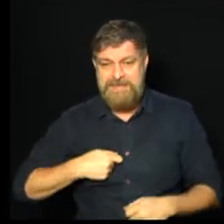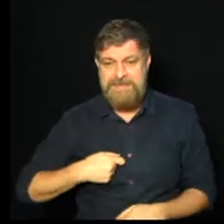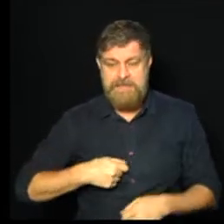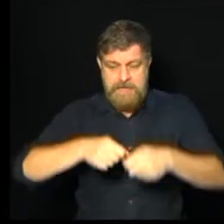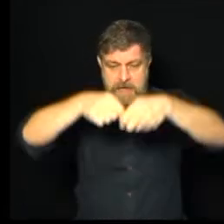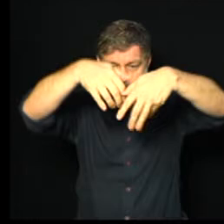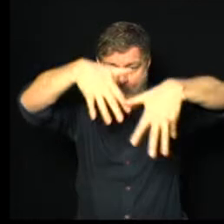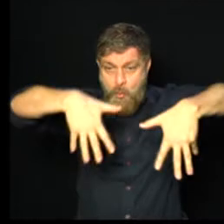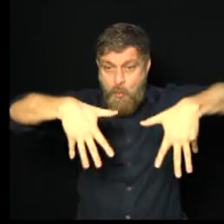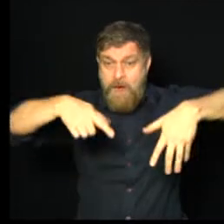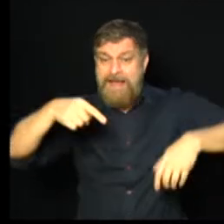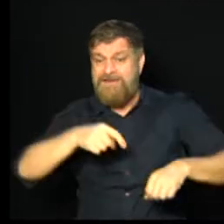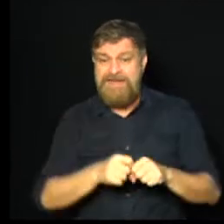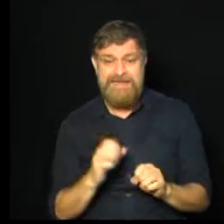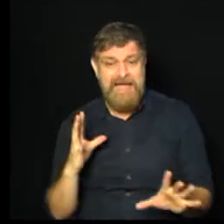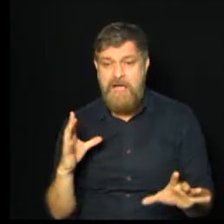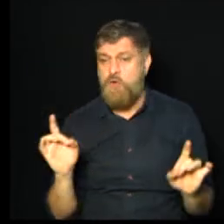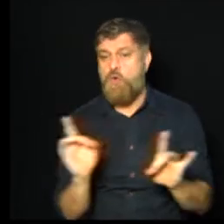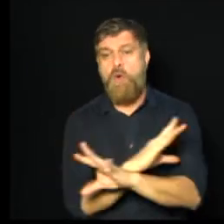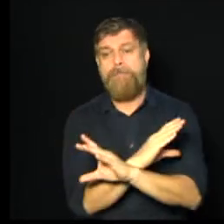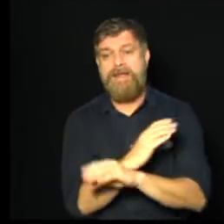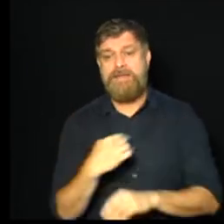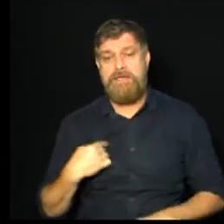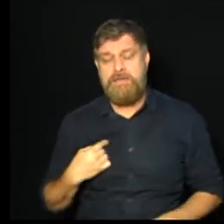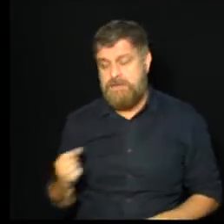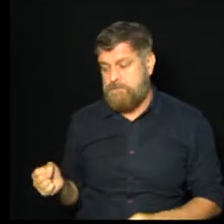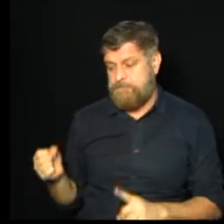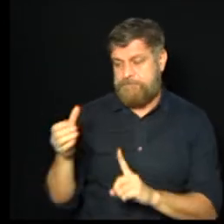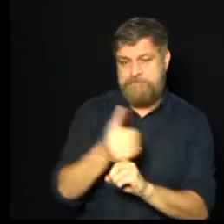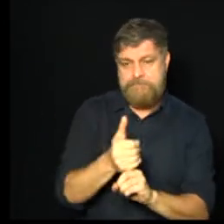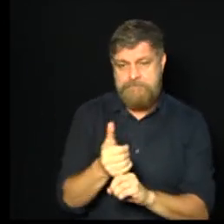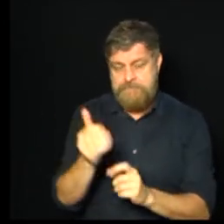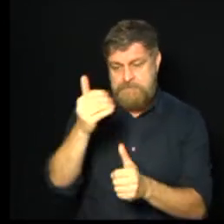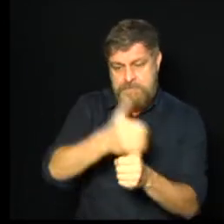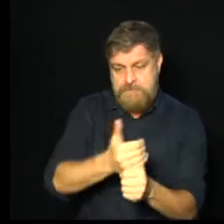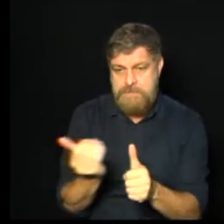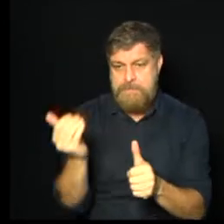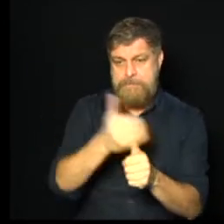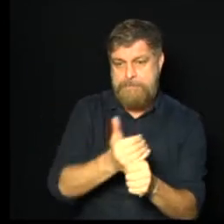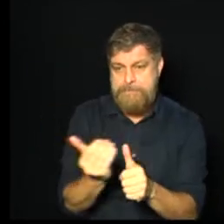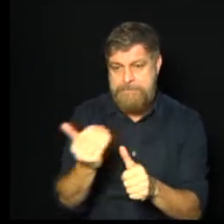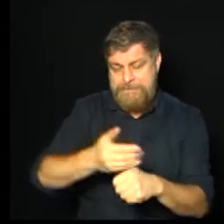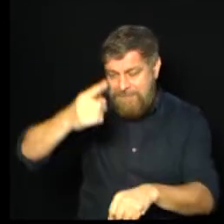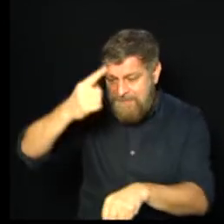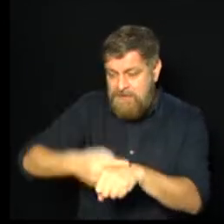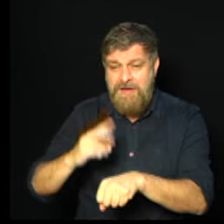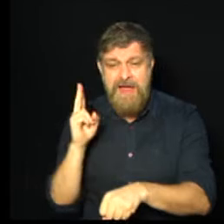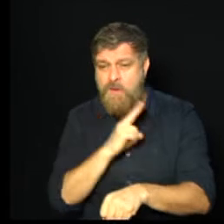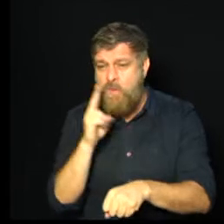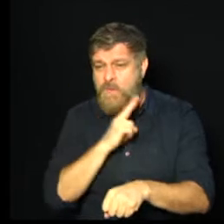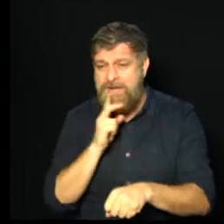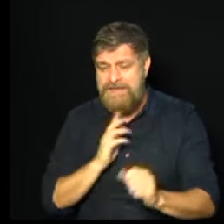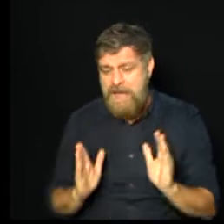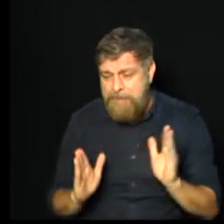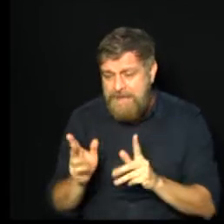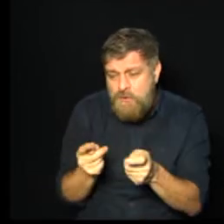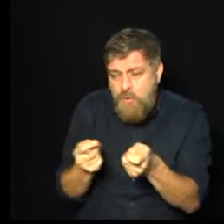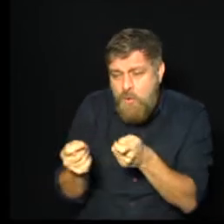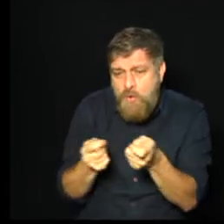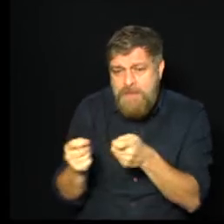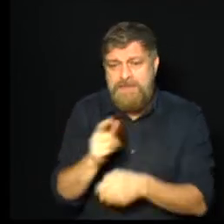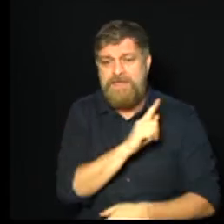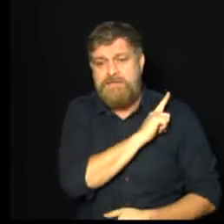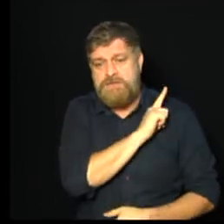completa constantemente e as reposições sendo feitas imediatamente com períodos muito controlados pela